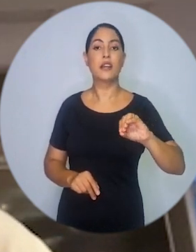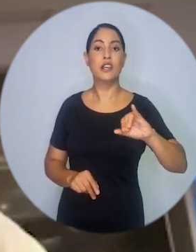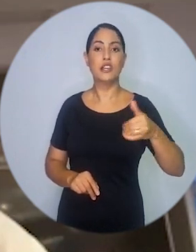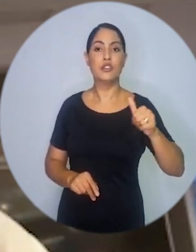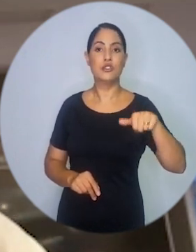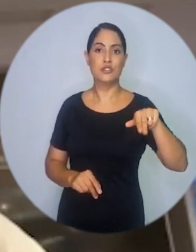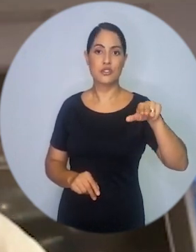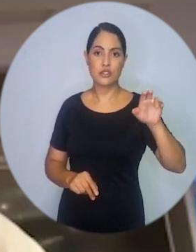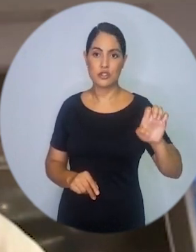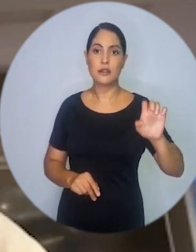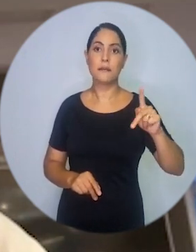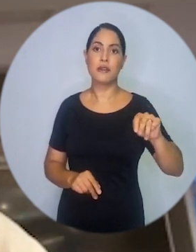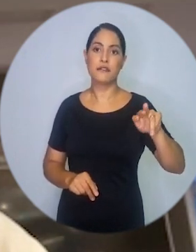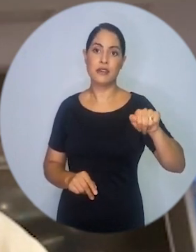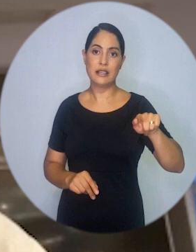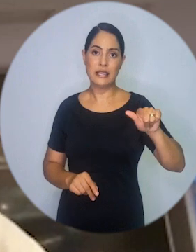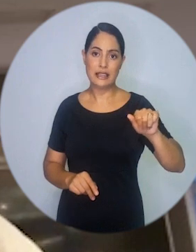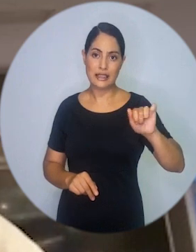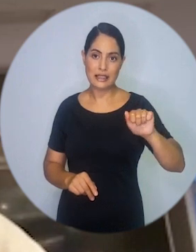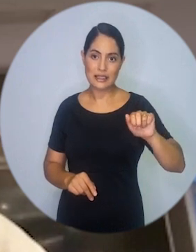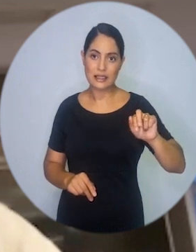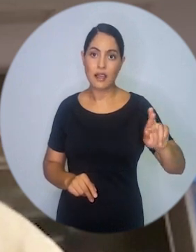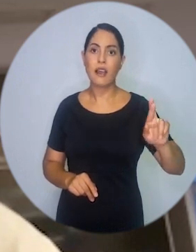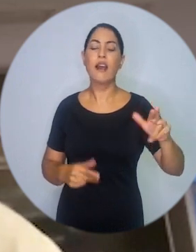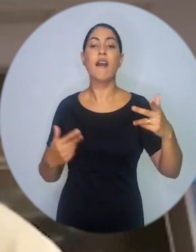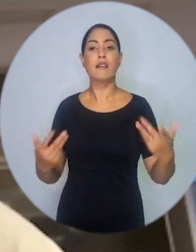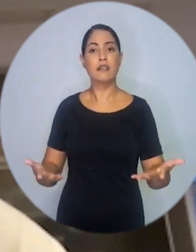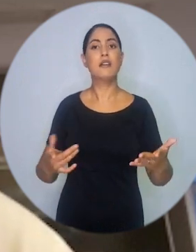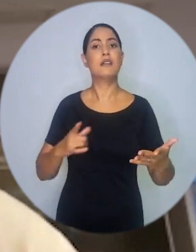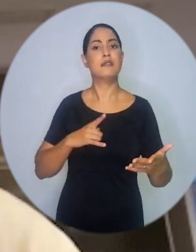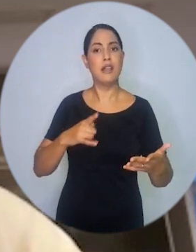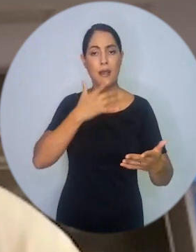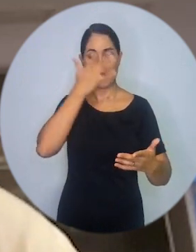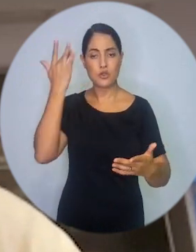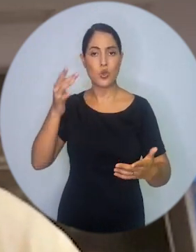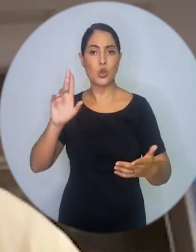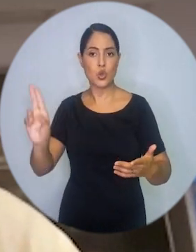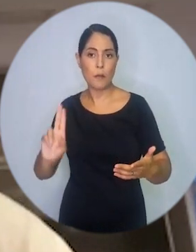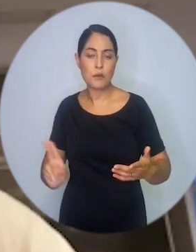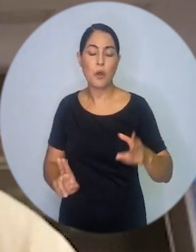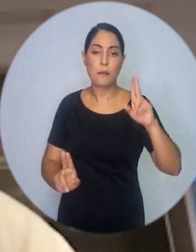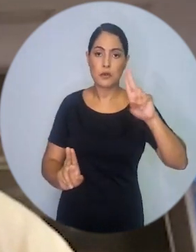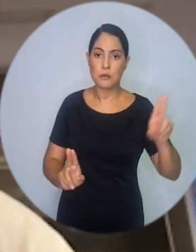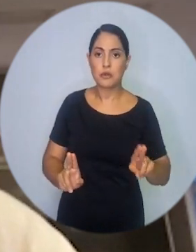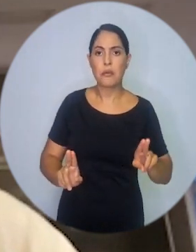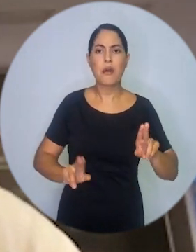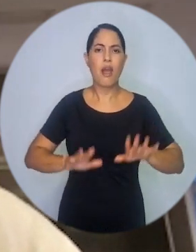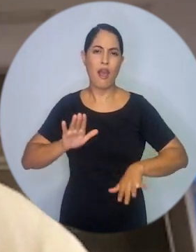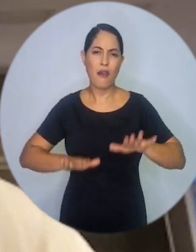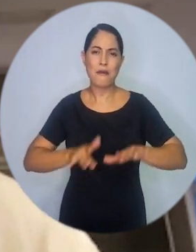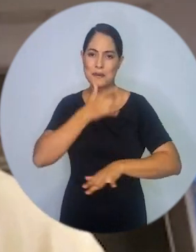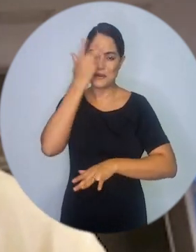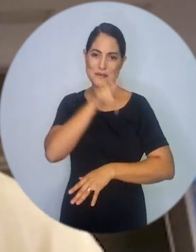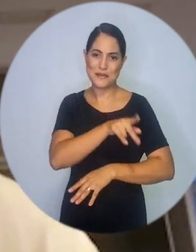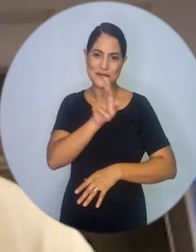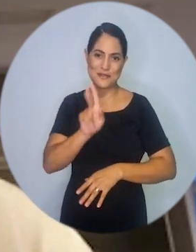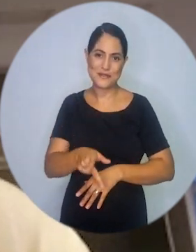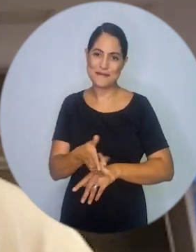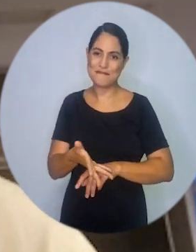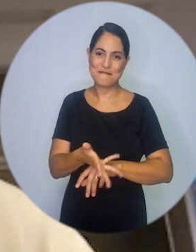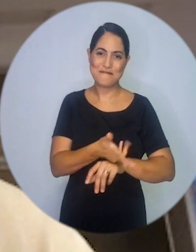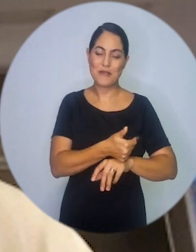Antônio Savares e Jane Berwanger. Então, estão aí alguns dos professores